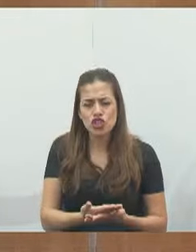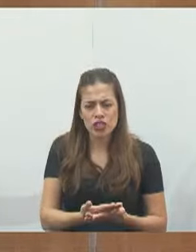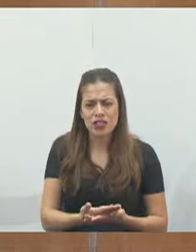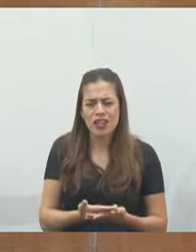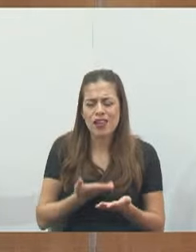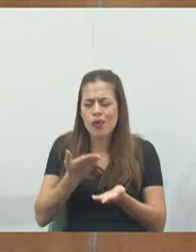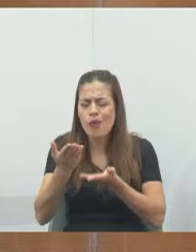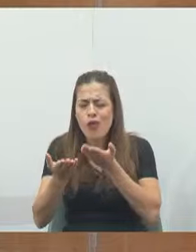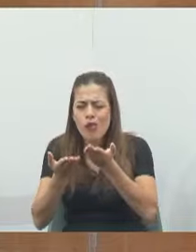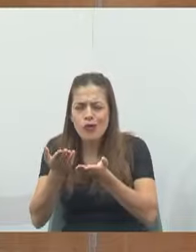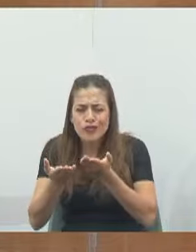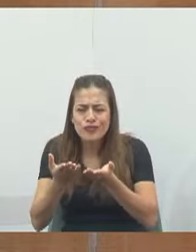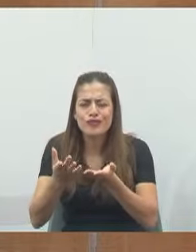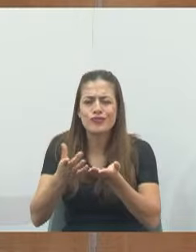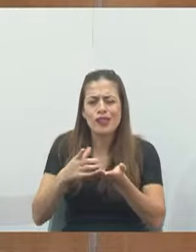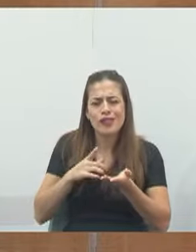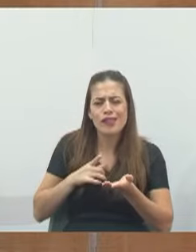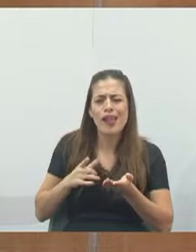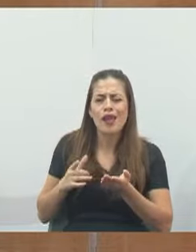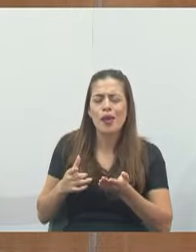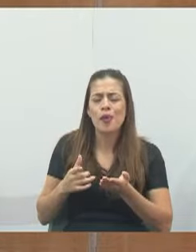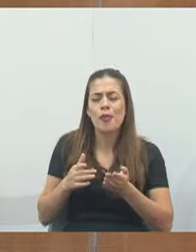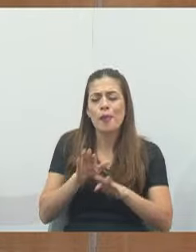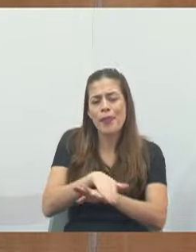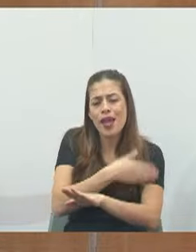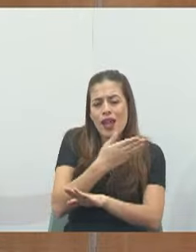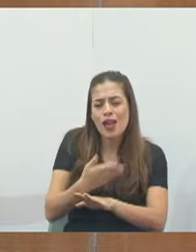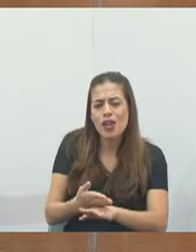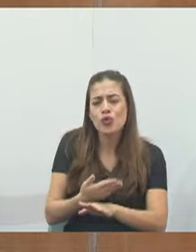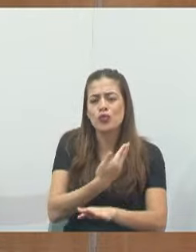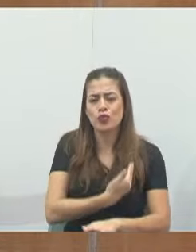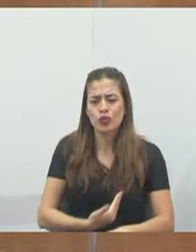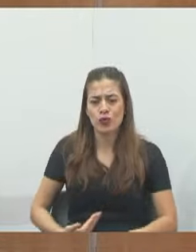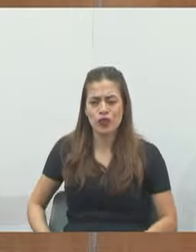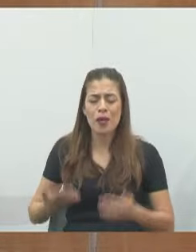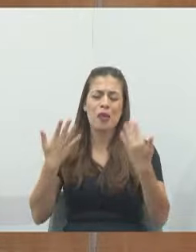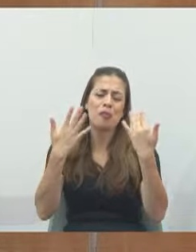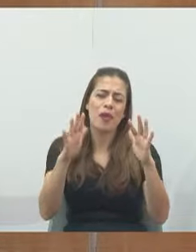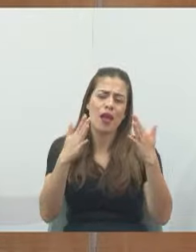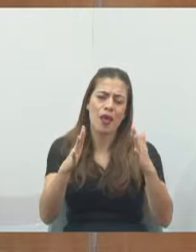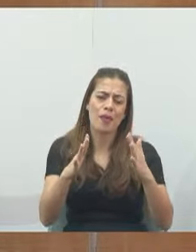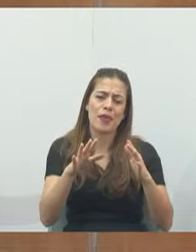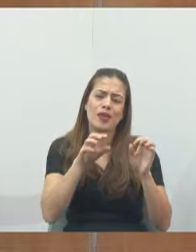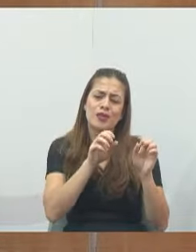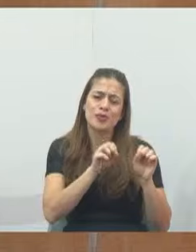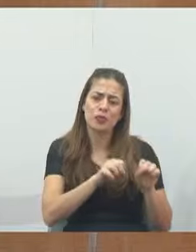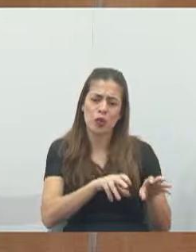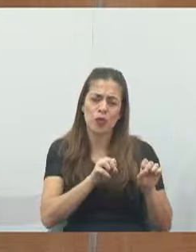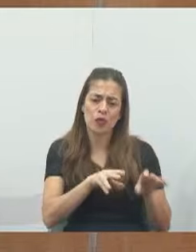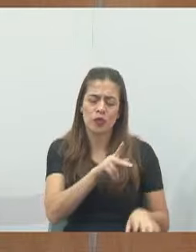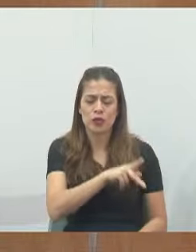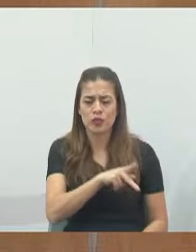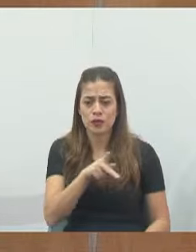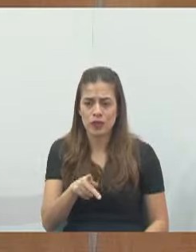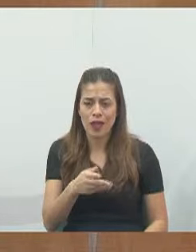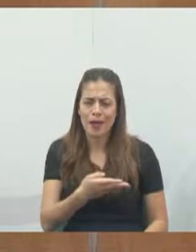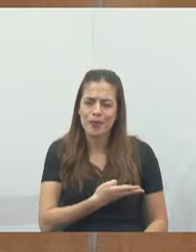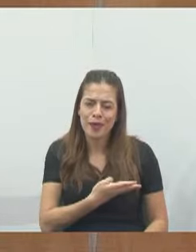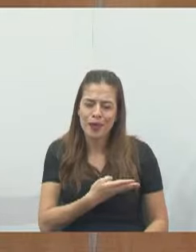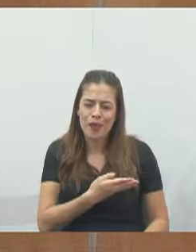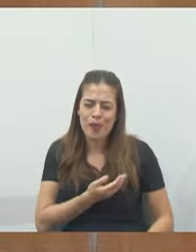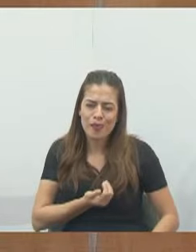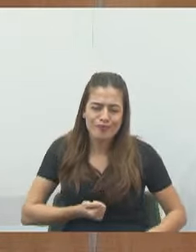que ele faz para você durante a sua estada no governo e os parabéns pelo educador que você é. Então, amigo,